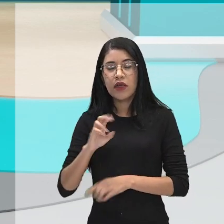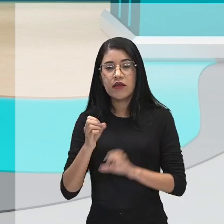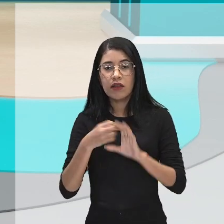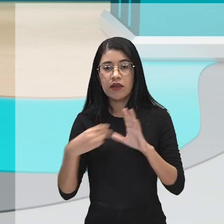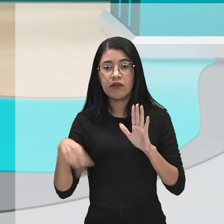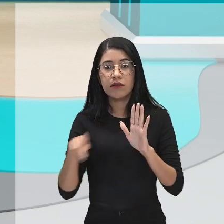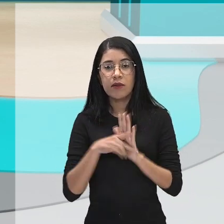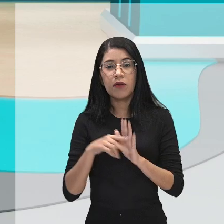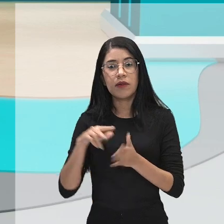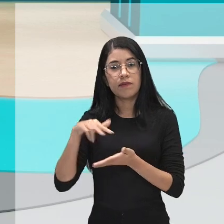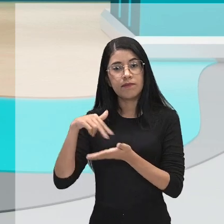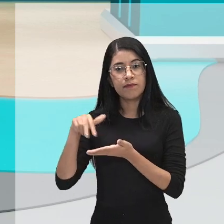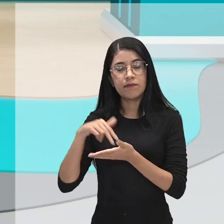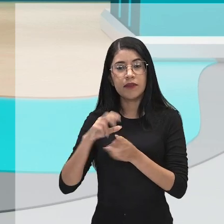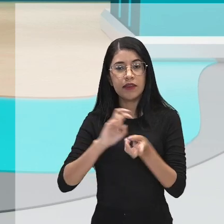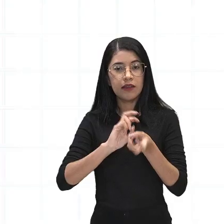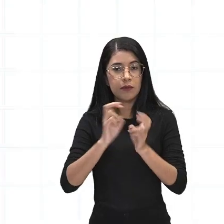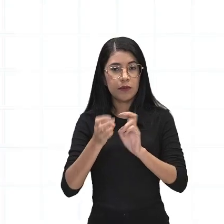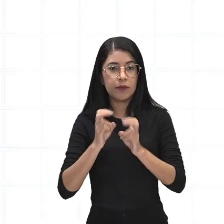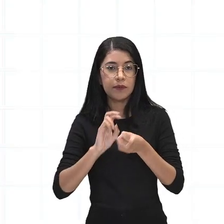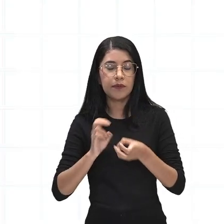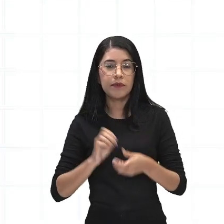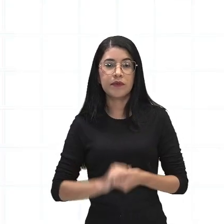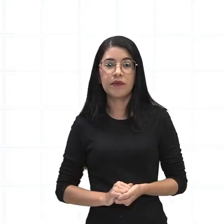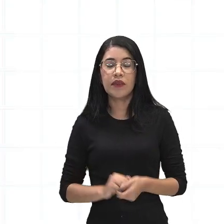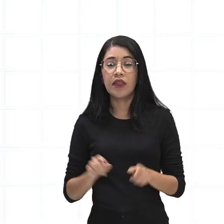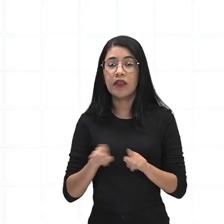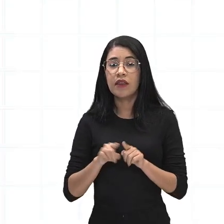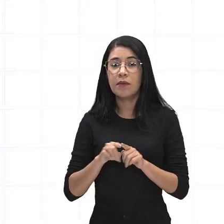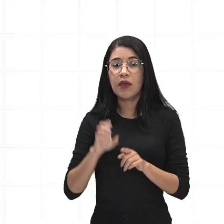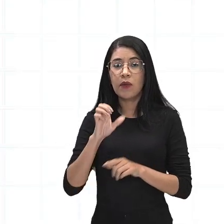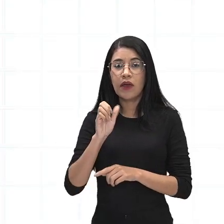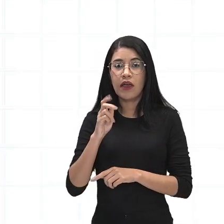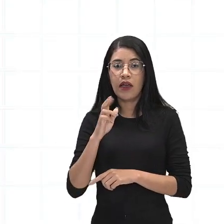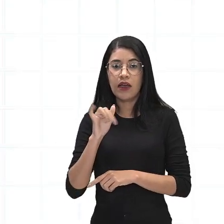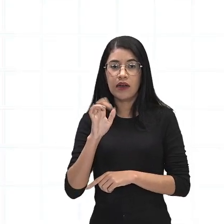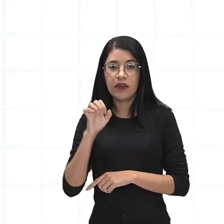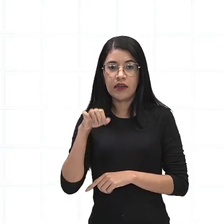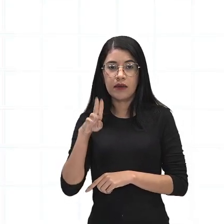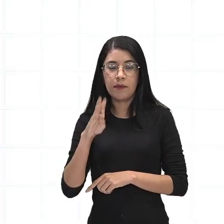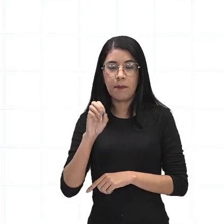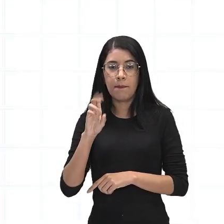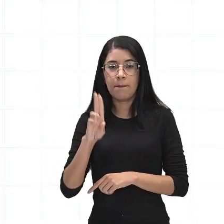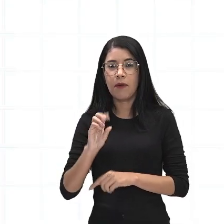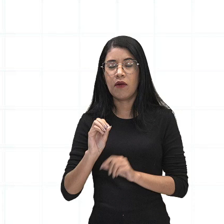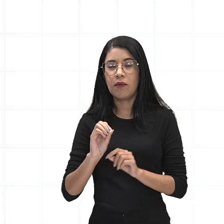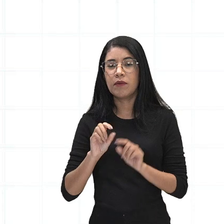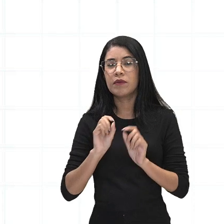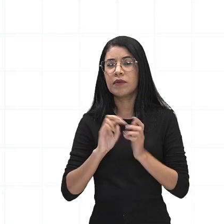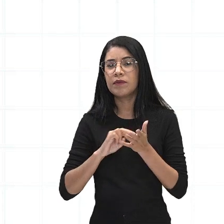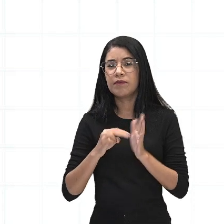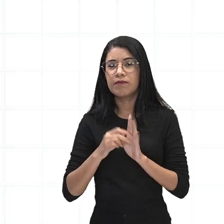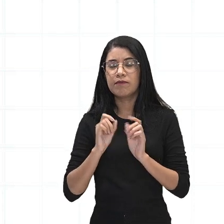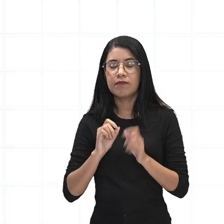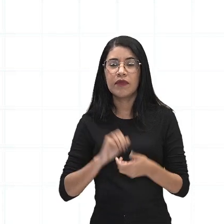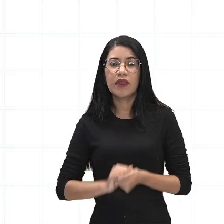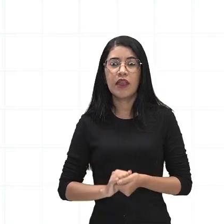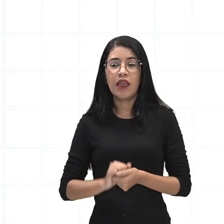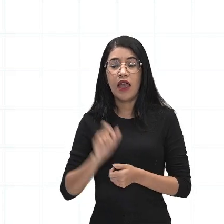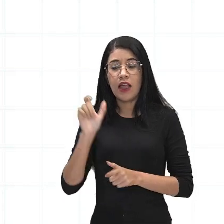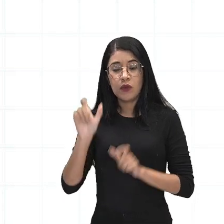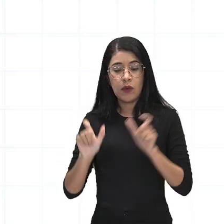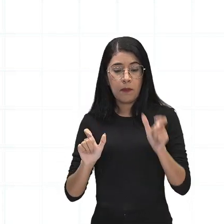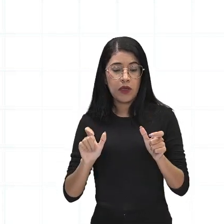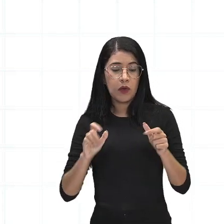característico dessa dança, certo? E aí nós temos outra também, que é o carimbó. O que é o carimbó? Quem vê um casal dançando